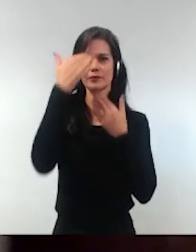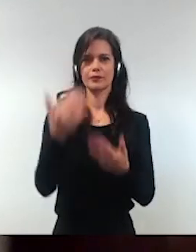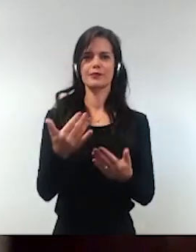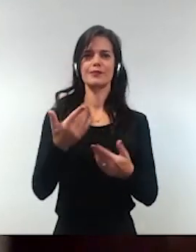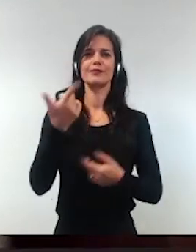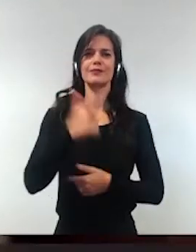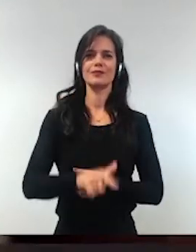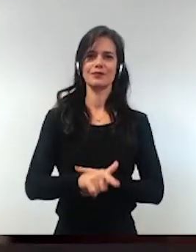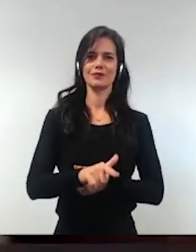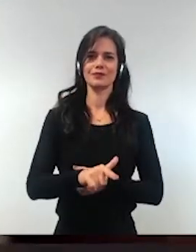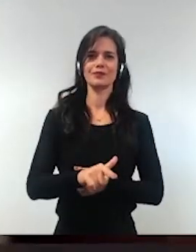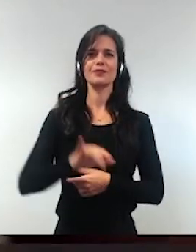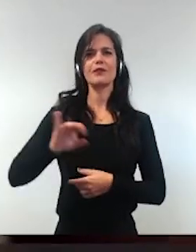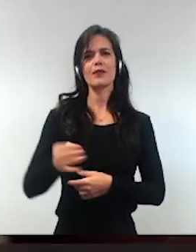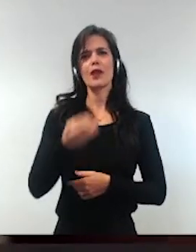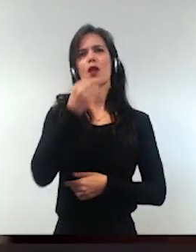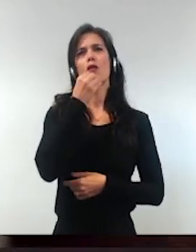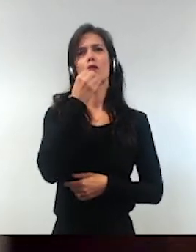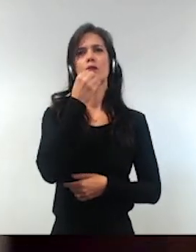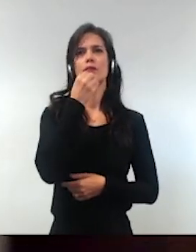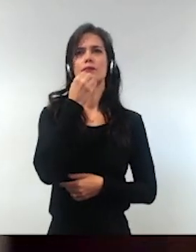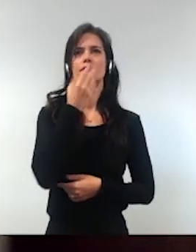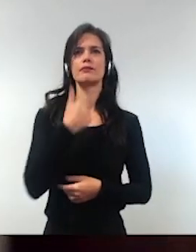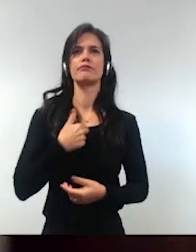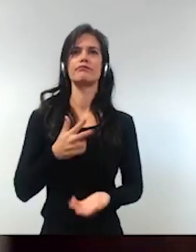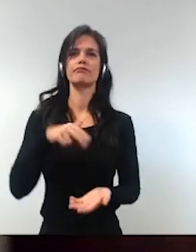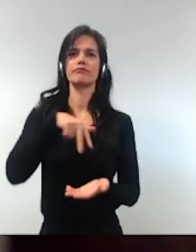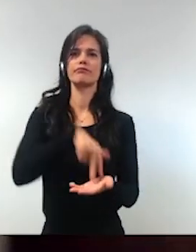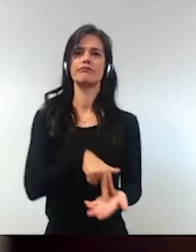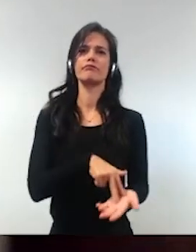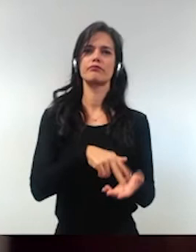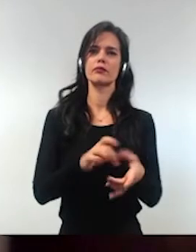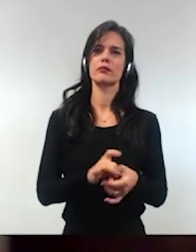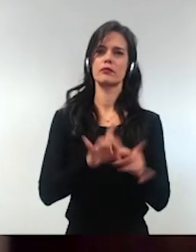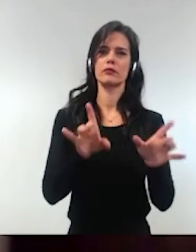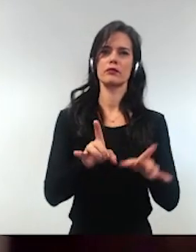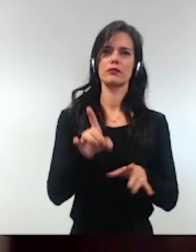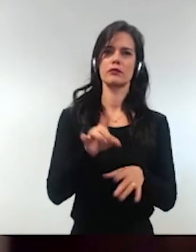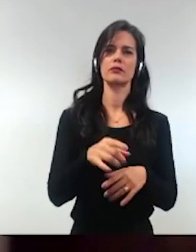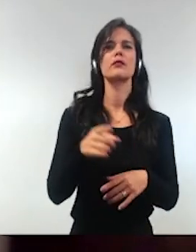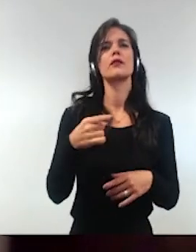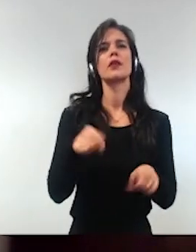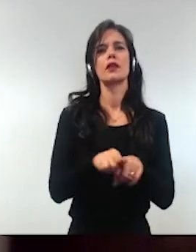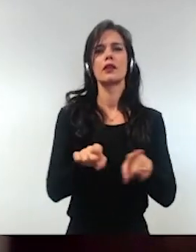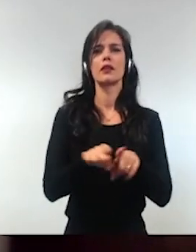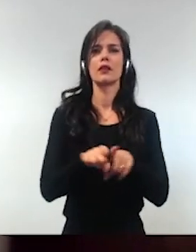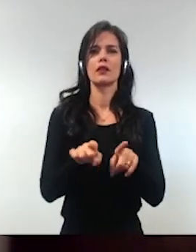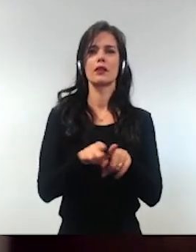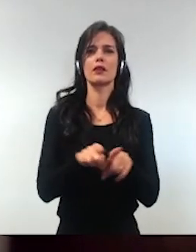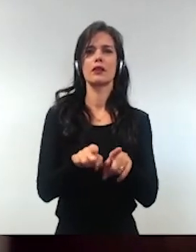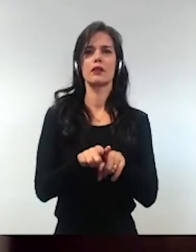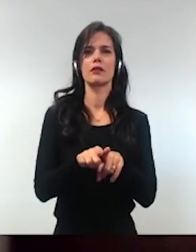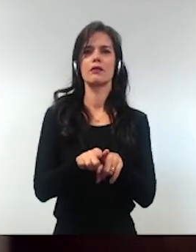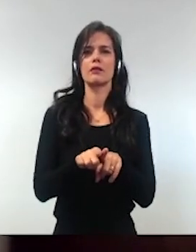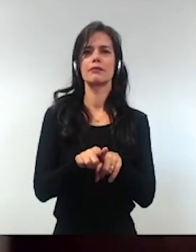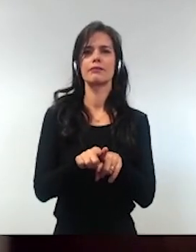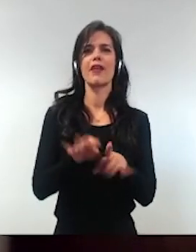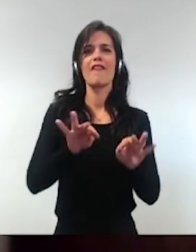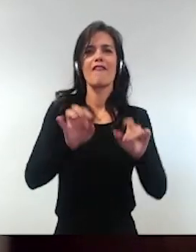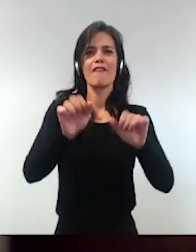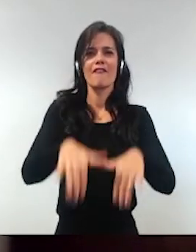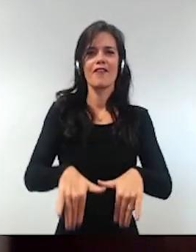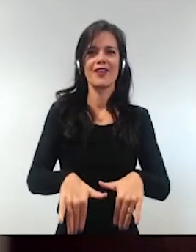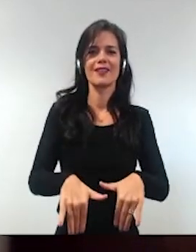agradeço mais uma vez a oportunidade, me coloco à disposição e ressalto, em linhas